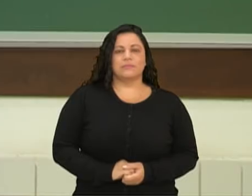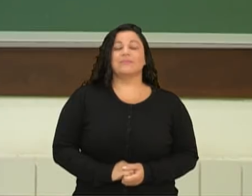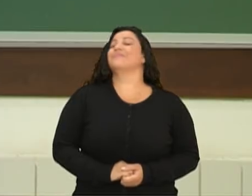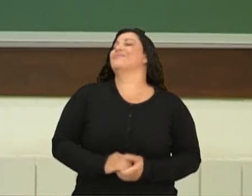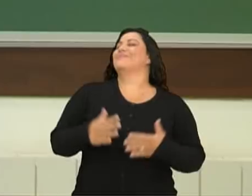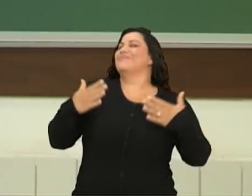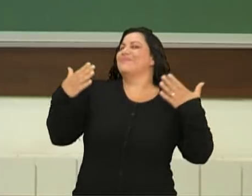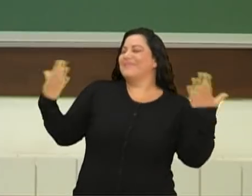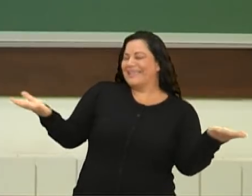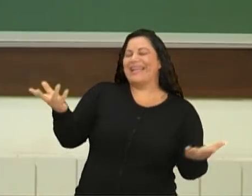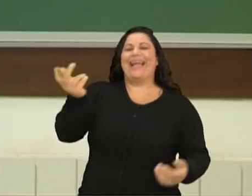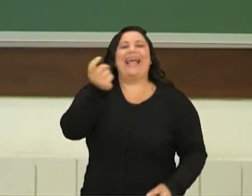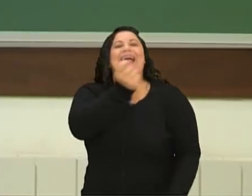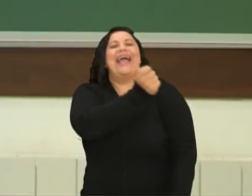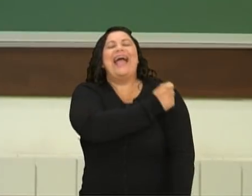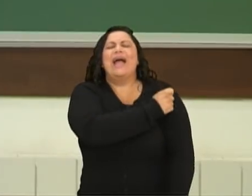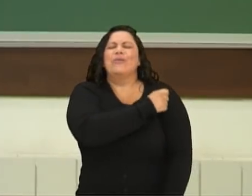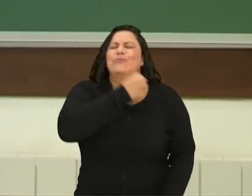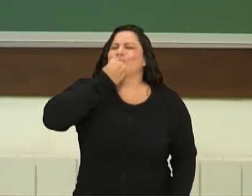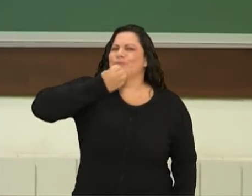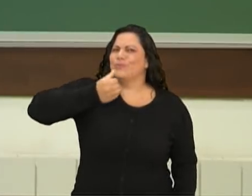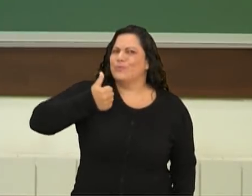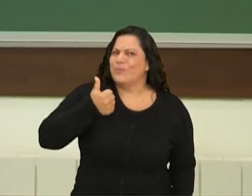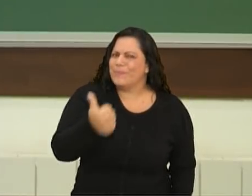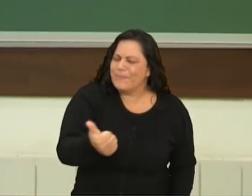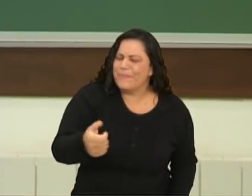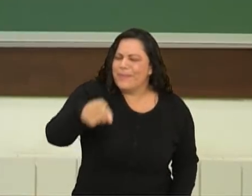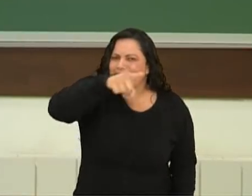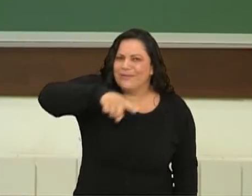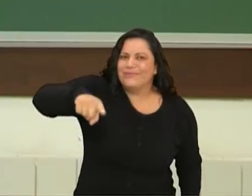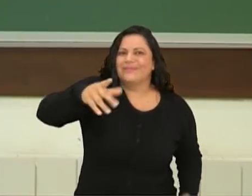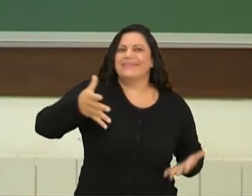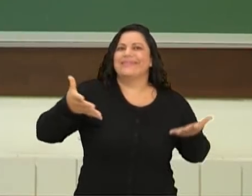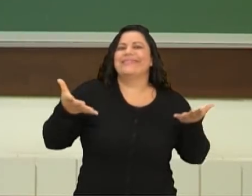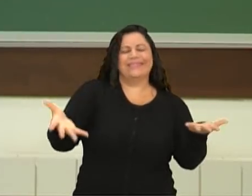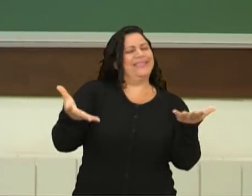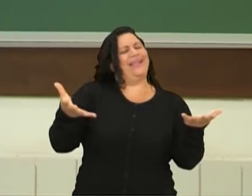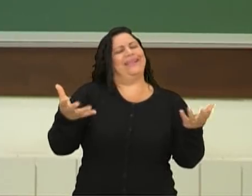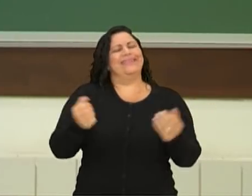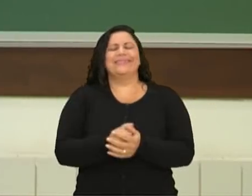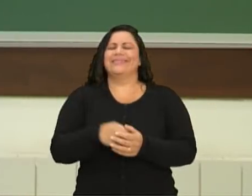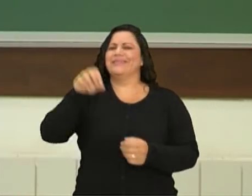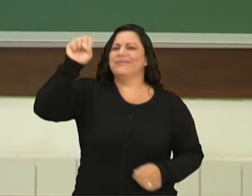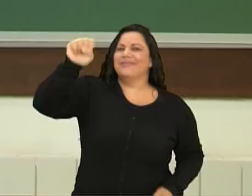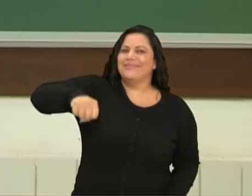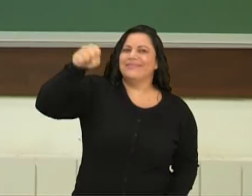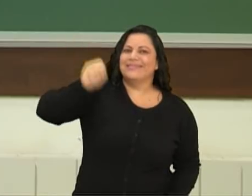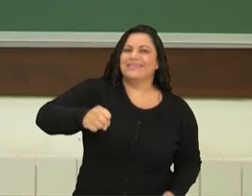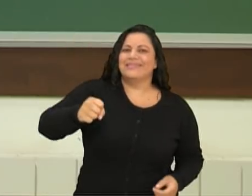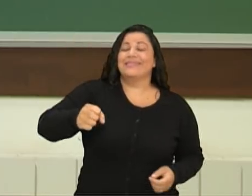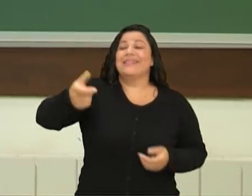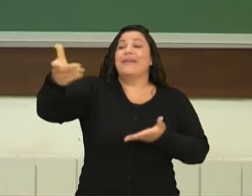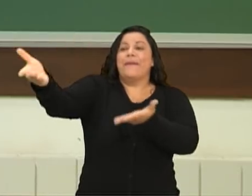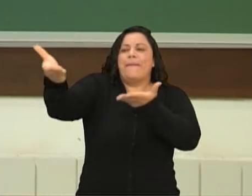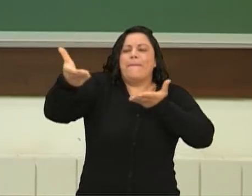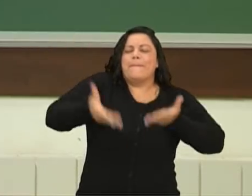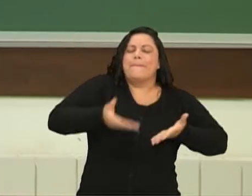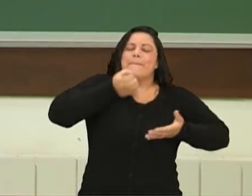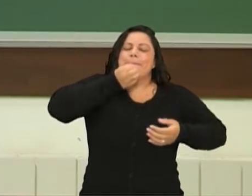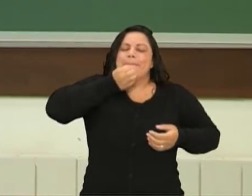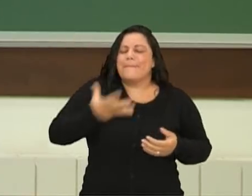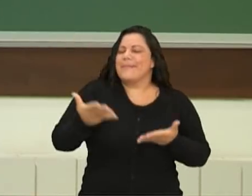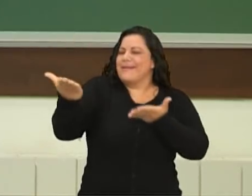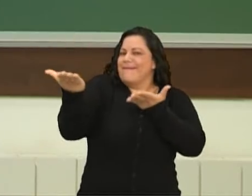E aí, alunos e alunas, tudo bem com vocês? Eu espero que sim. Mais uma vez, seja bem-vindo a uma aula de